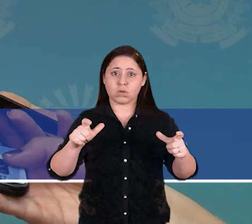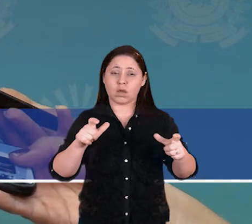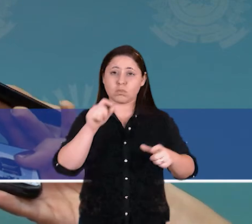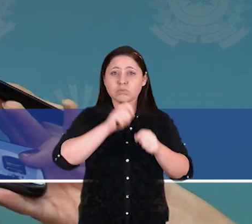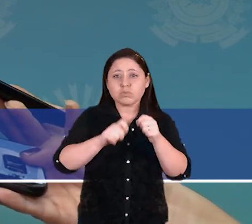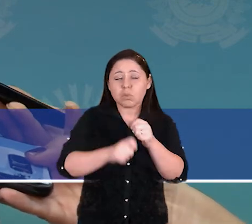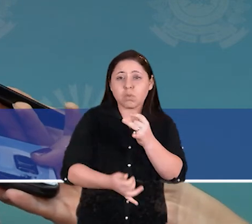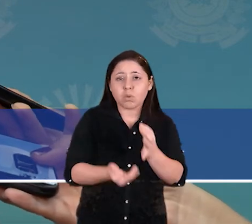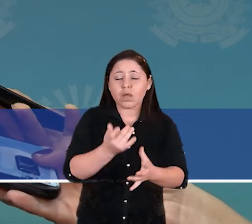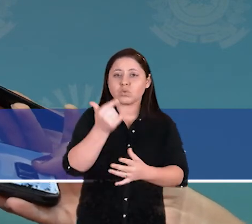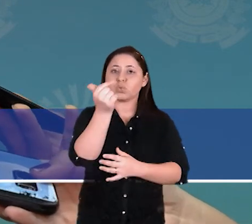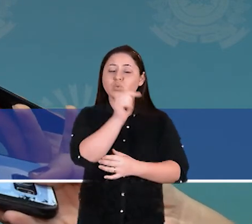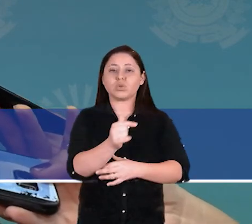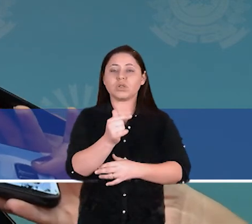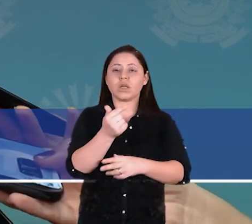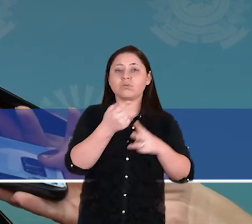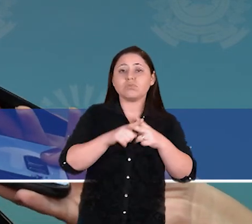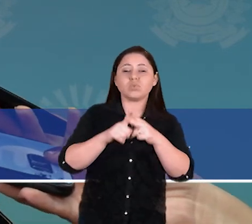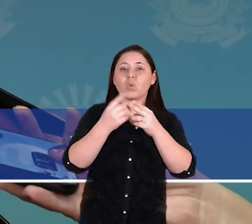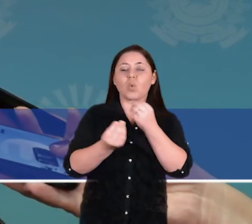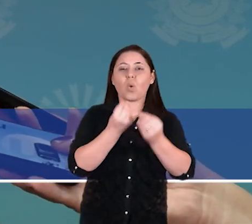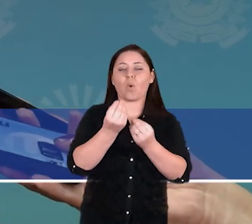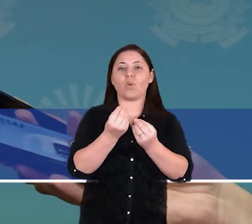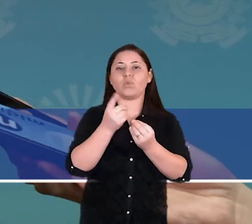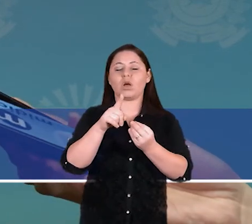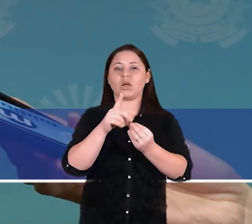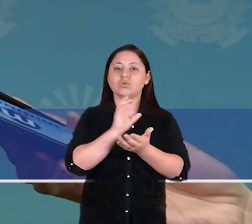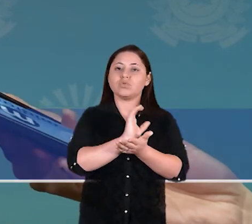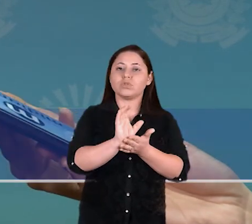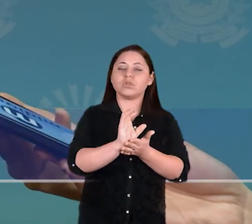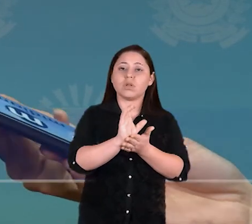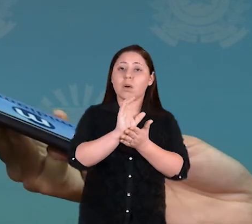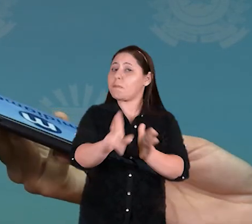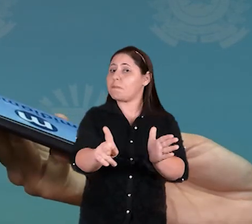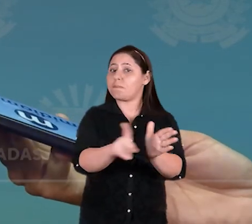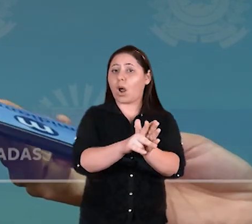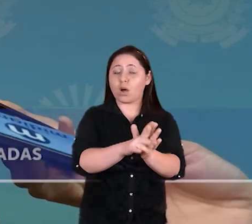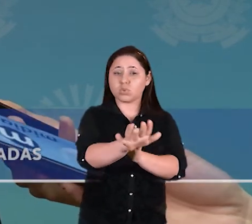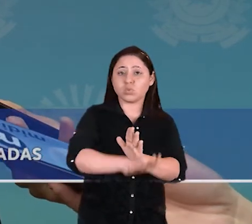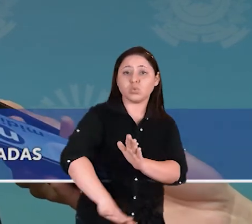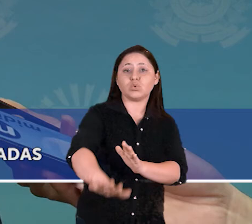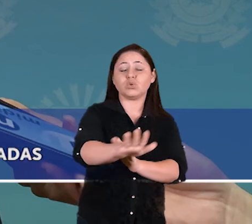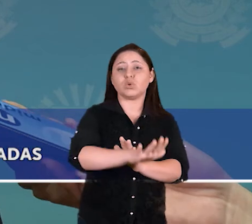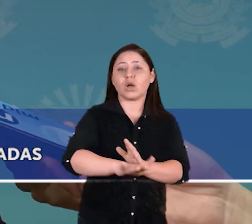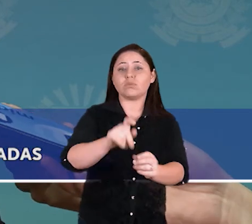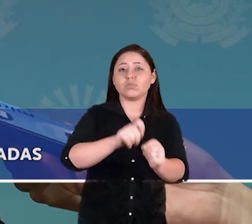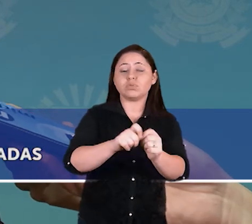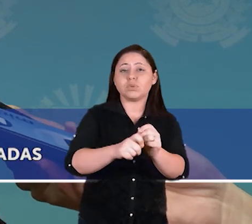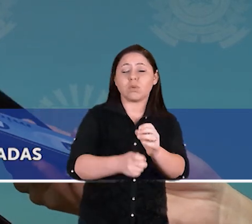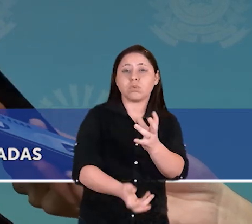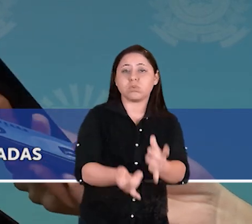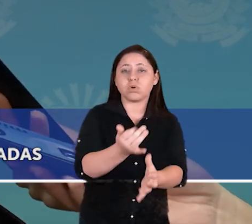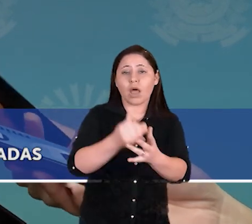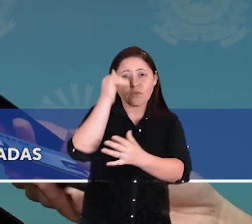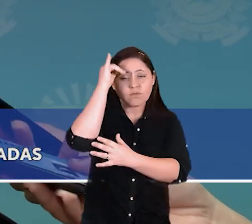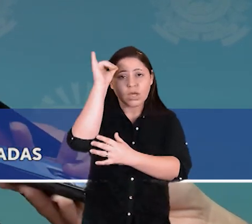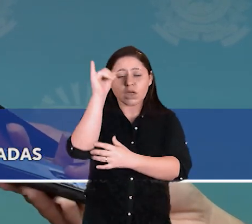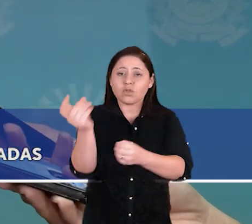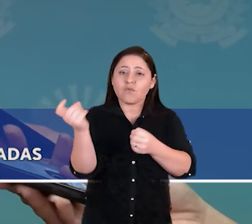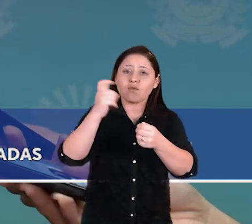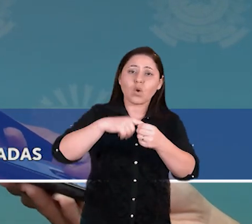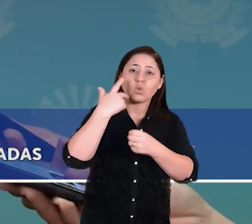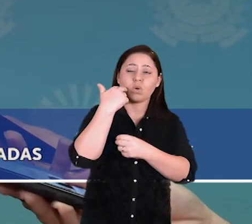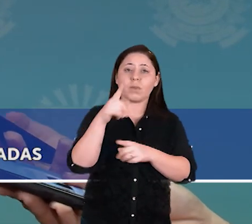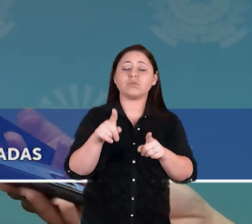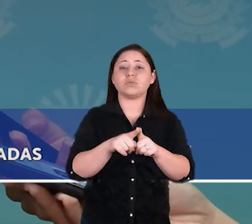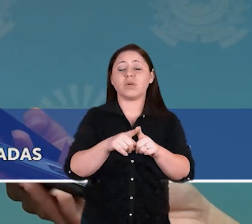de queimadas e não há mecanismos, né, dentro desse fundo, desses recursos, para que sejam aplicados nessa preservação,